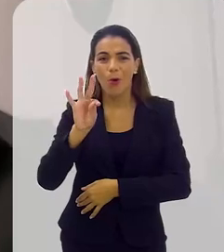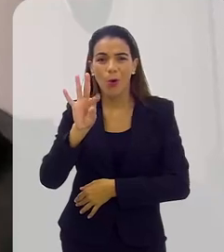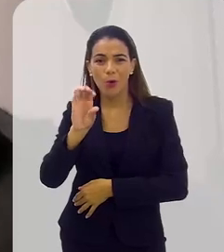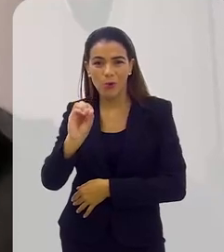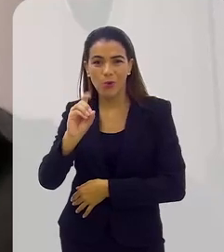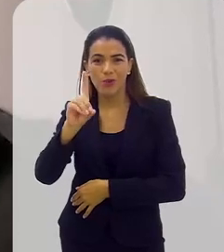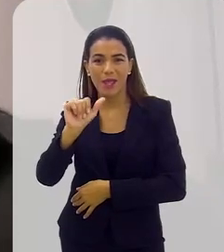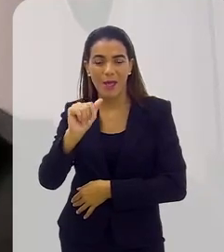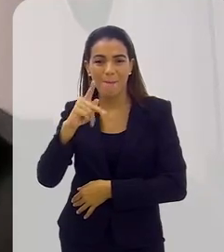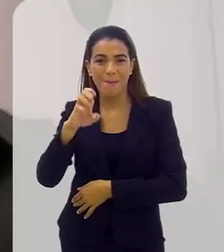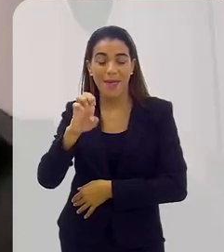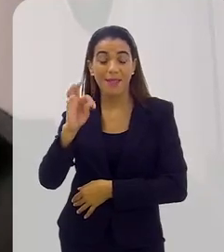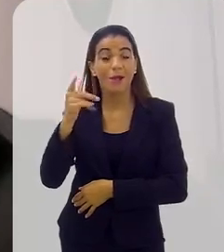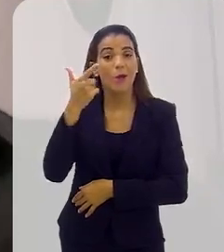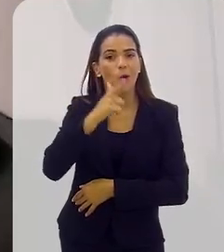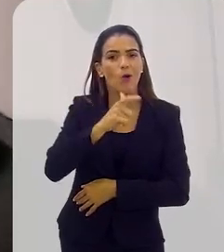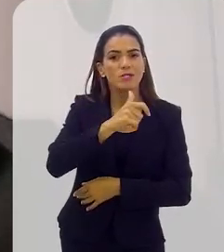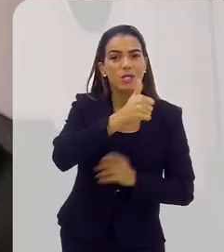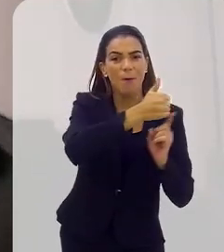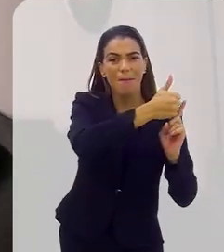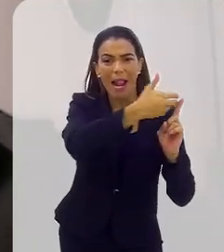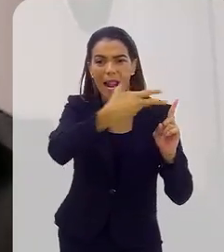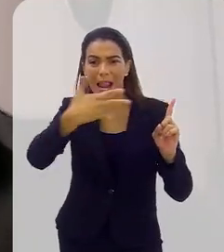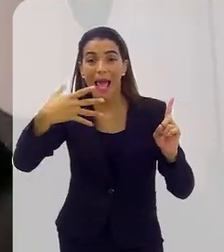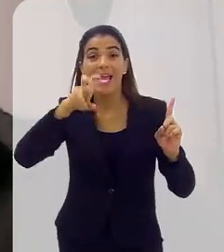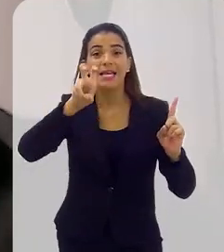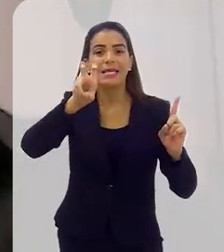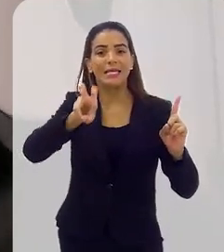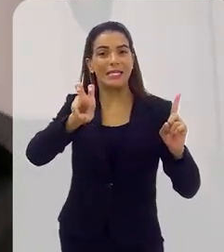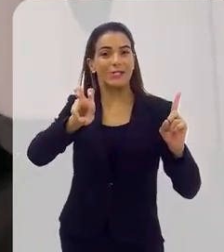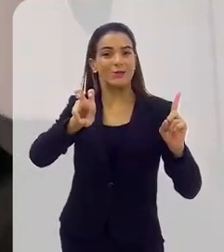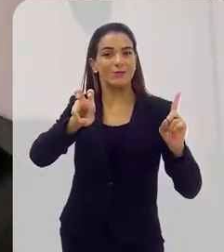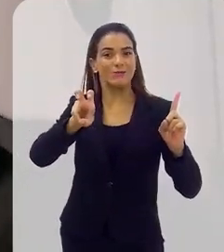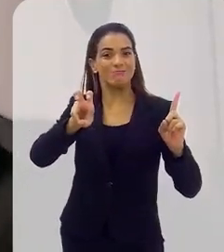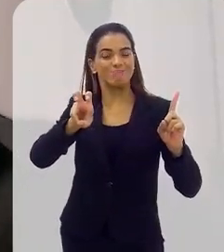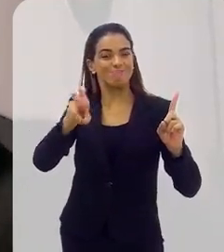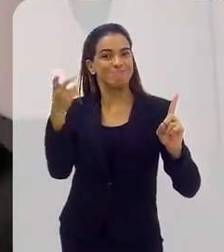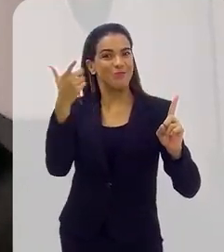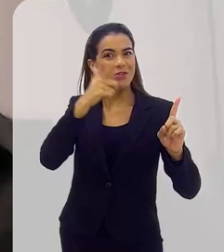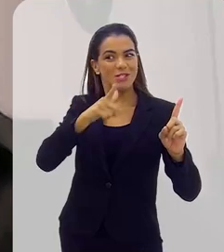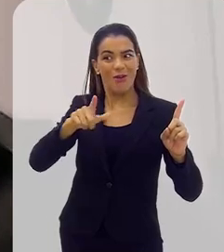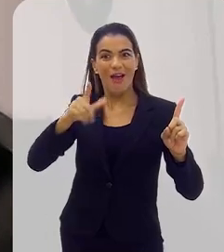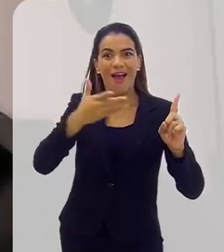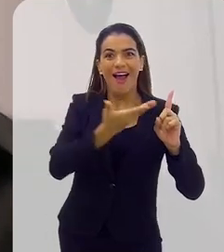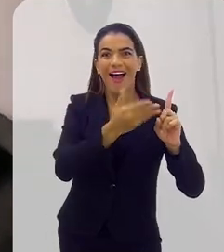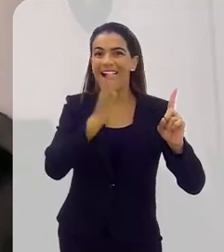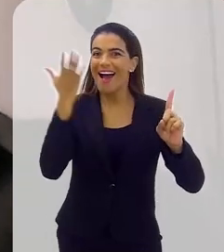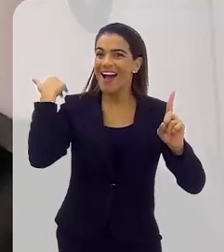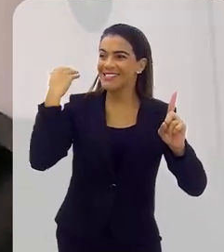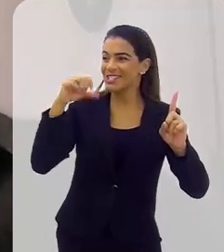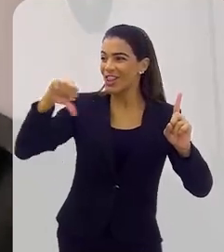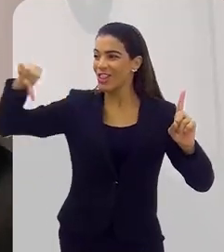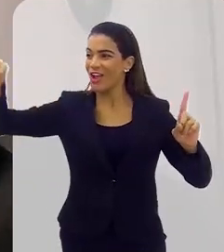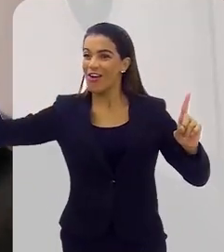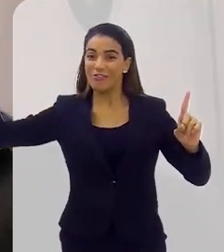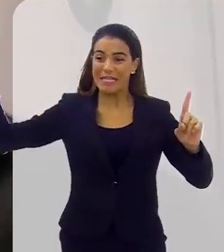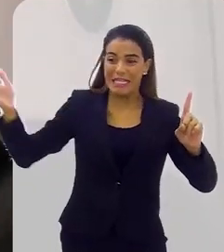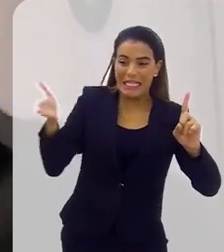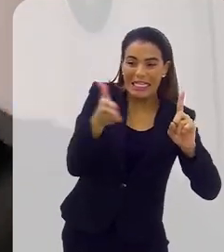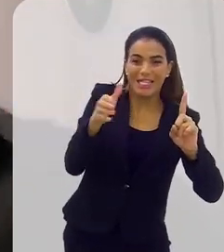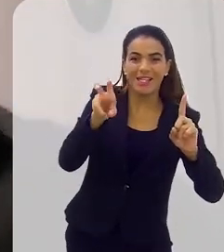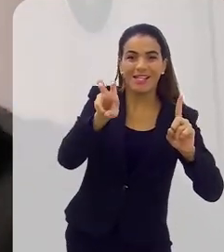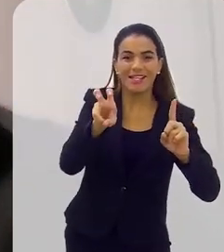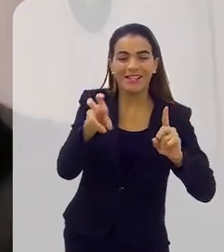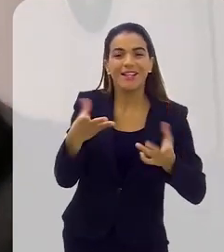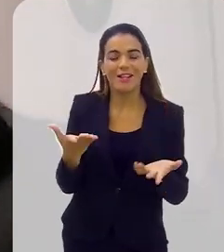se sagrou, ela ficou em quinto lugar. A única vez que a Porto da Pedra volta para o desfile das campeãs foi com esse quinto